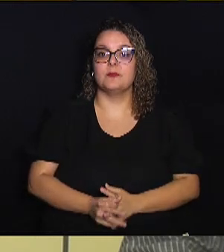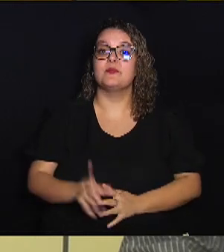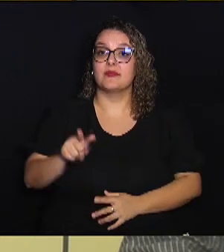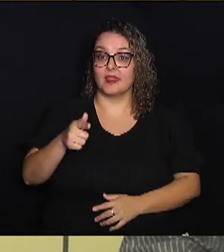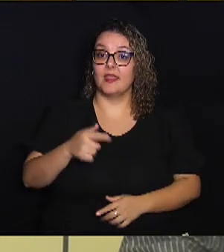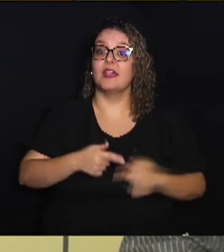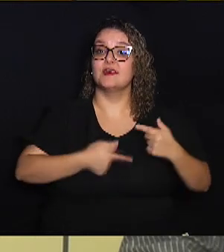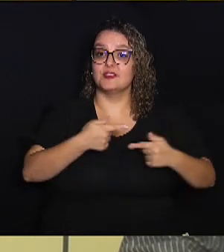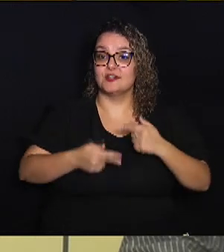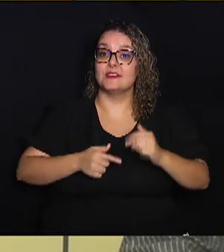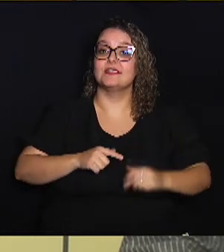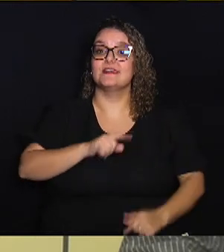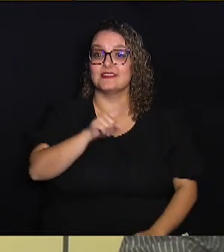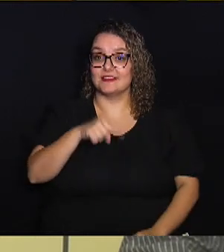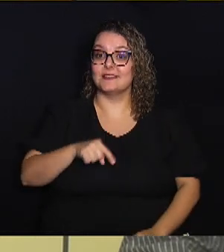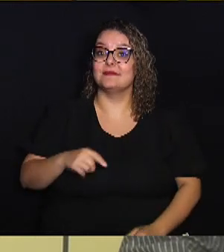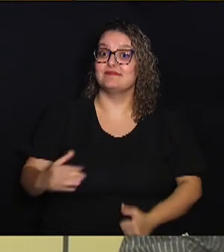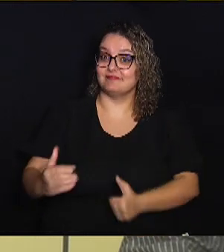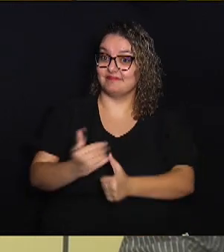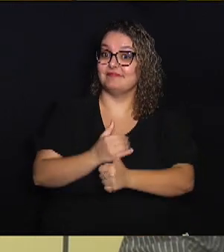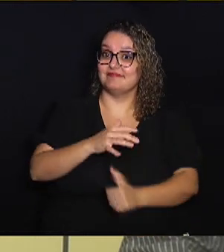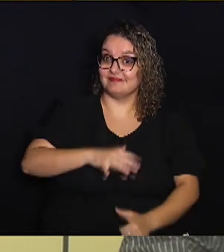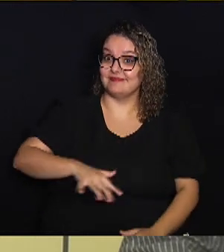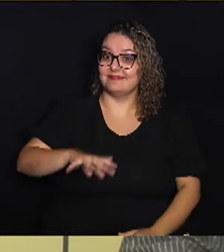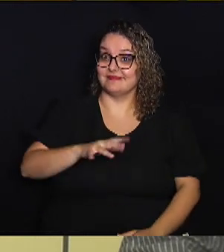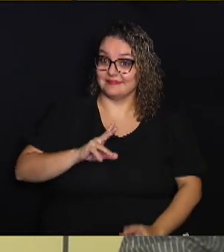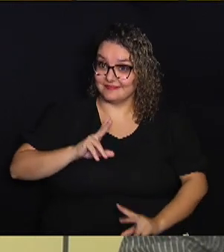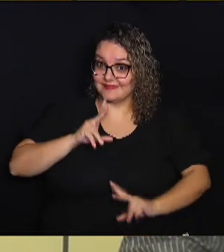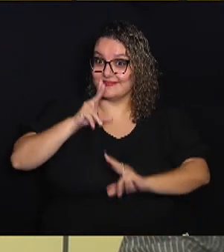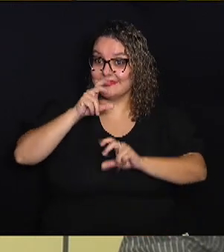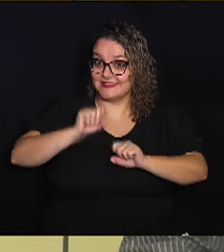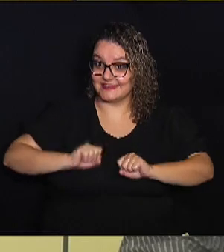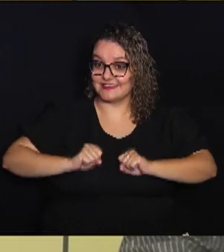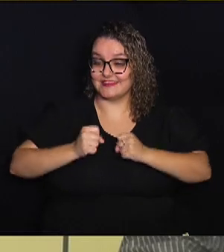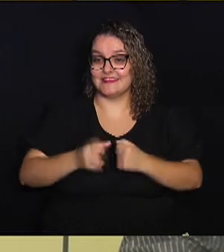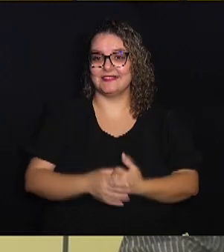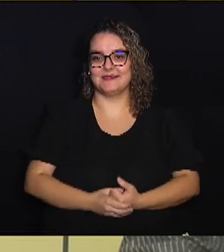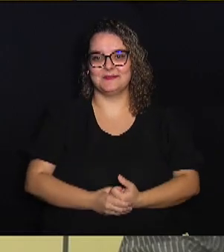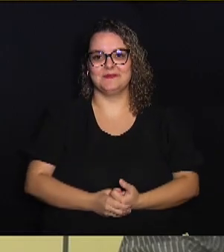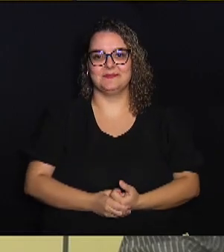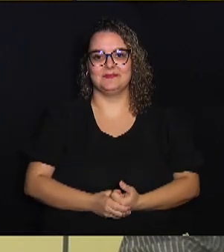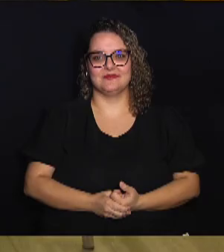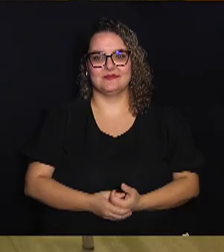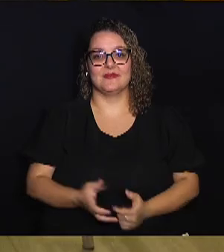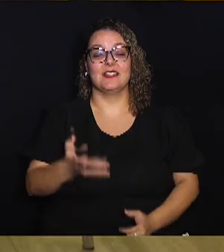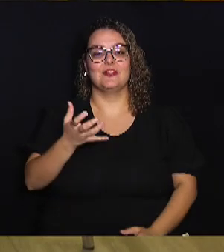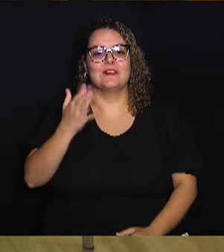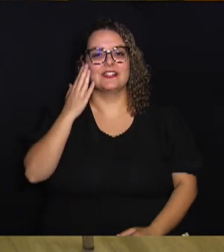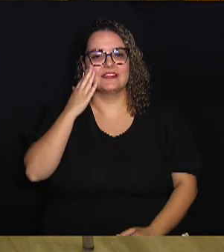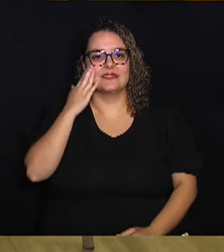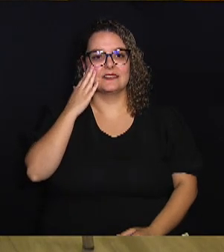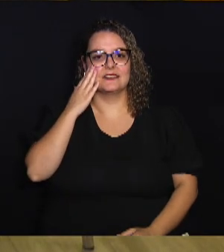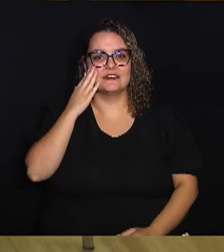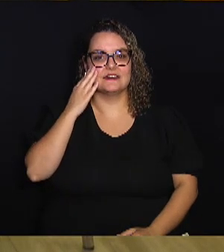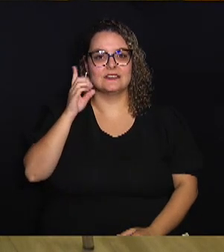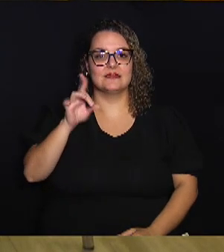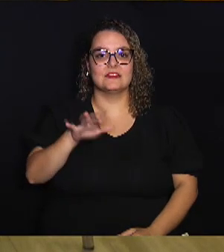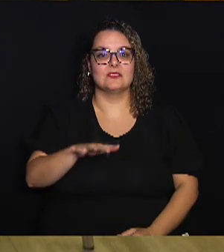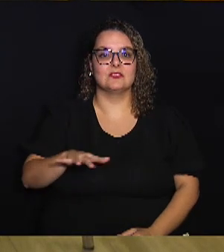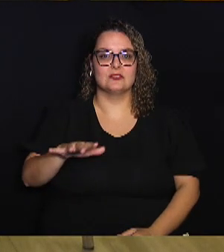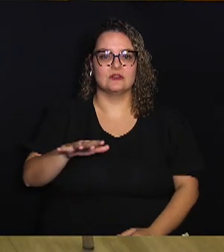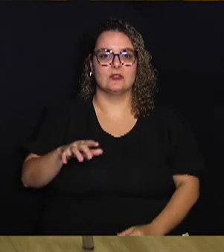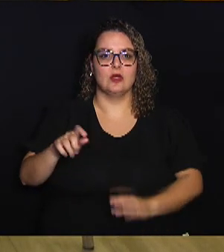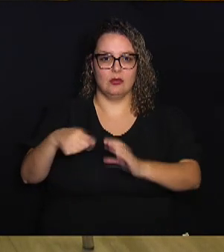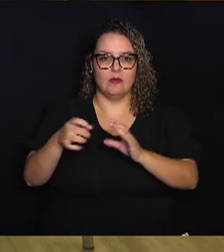está vindo dominando esse cenário. Eles estão vindo fortemente. Gente, eu queria saber aí da pessoal da direção, o vídeo